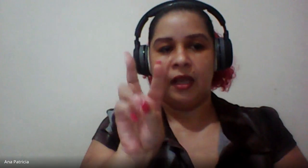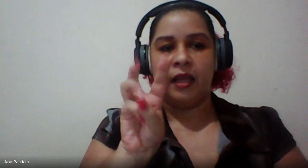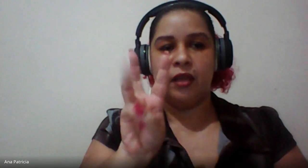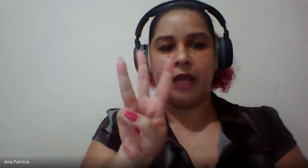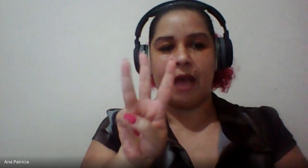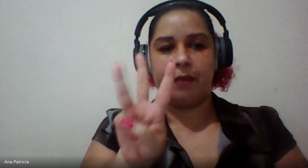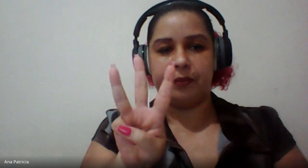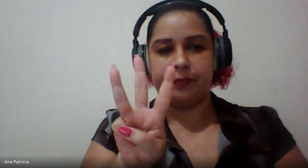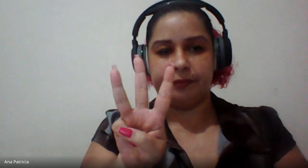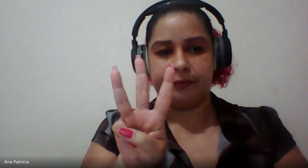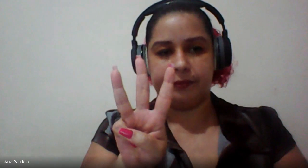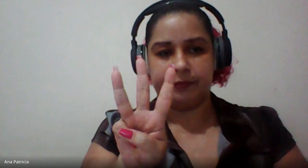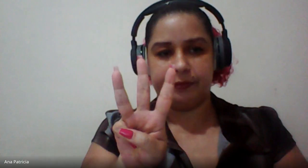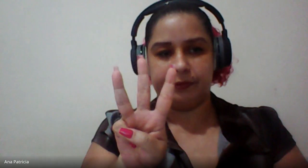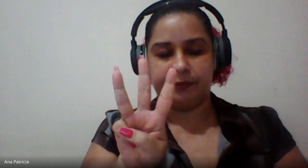E o W.